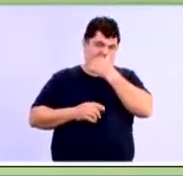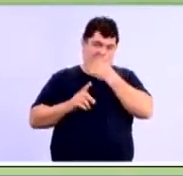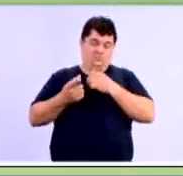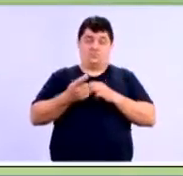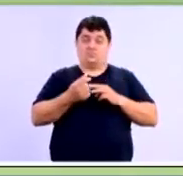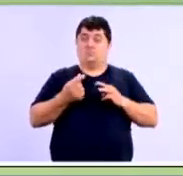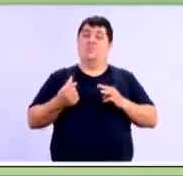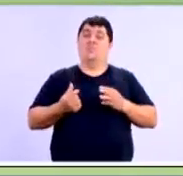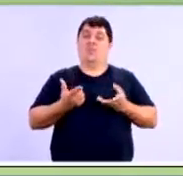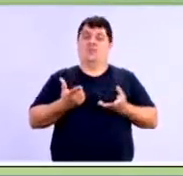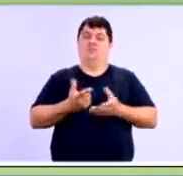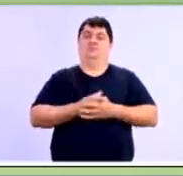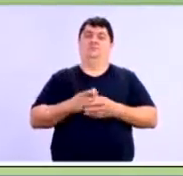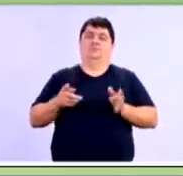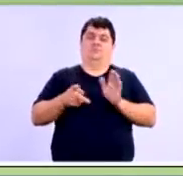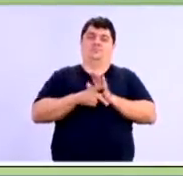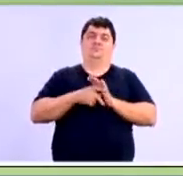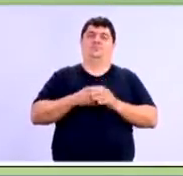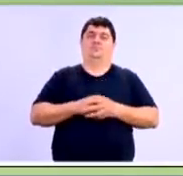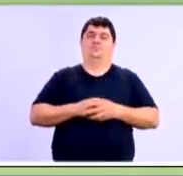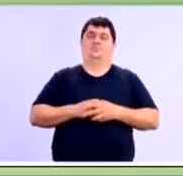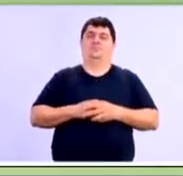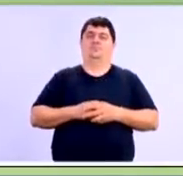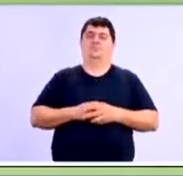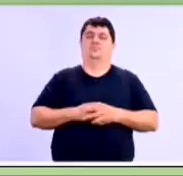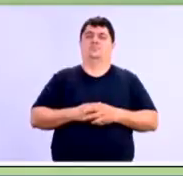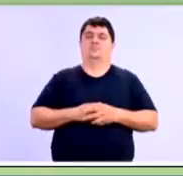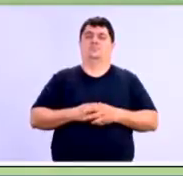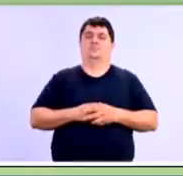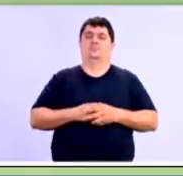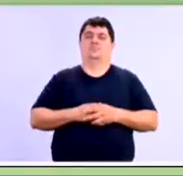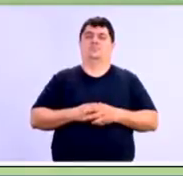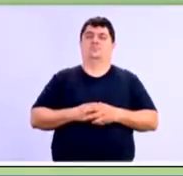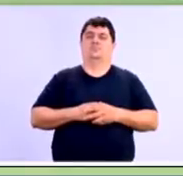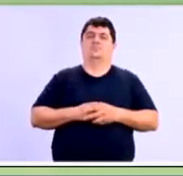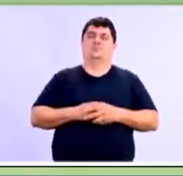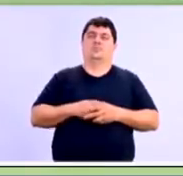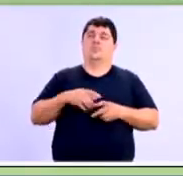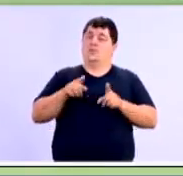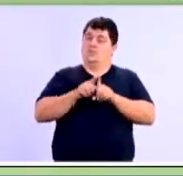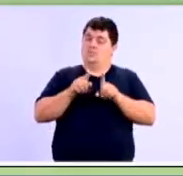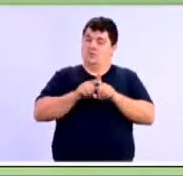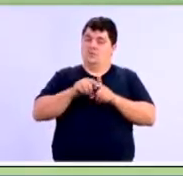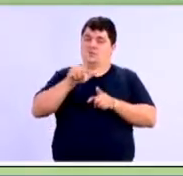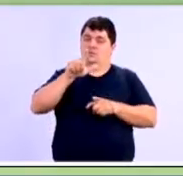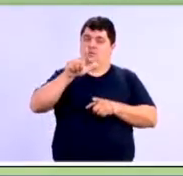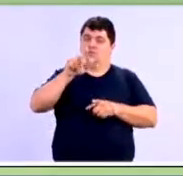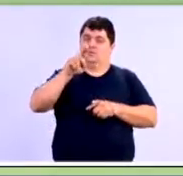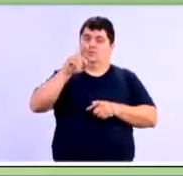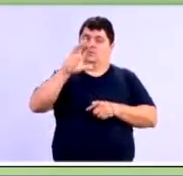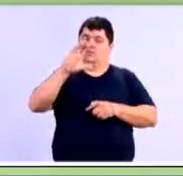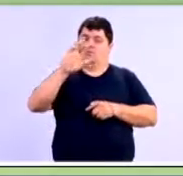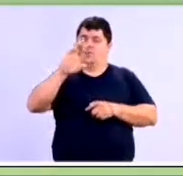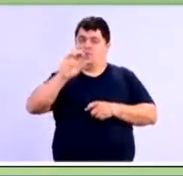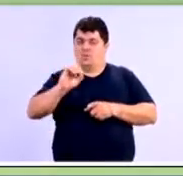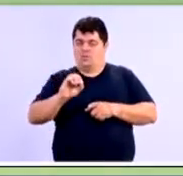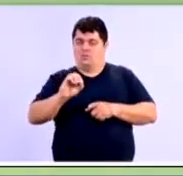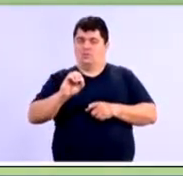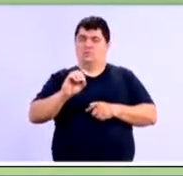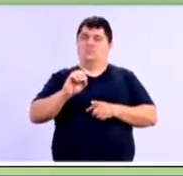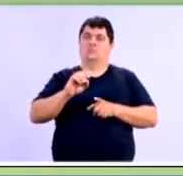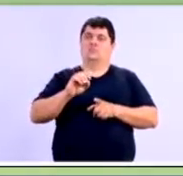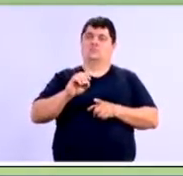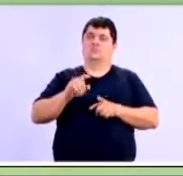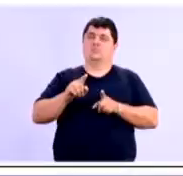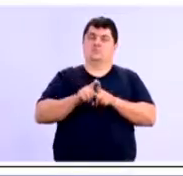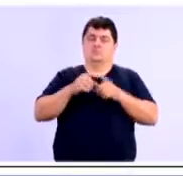quê? Que é rentabilidade. Rentabilidade e a gente está inserindo aqui a lucratividade e a gente